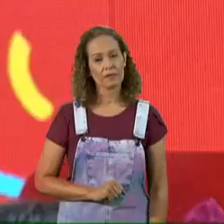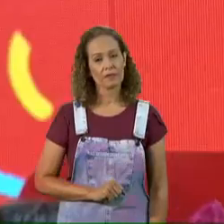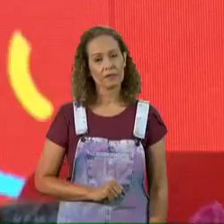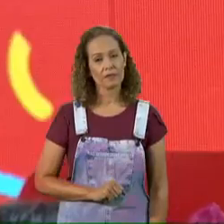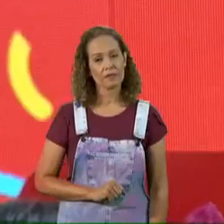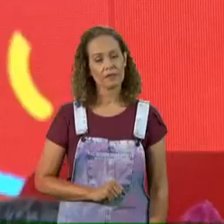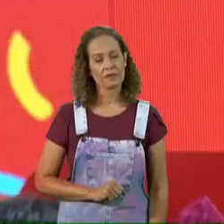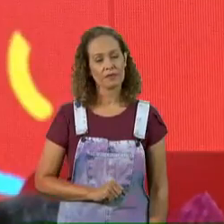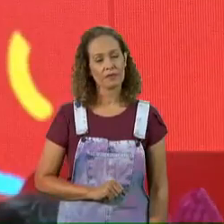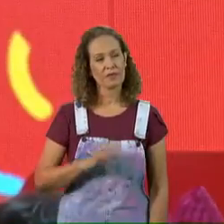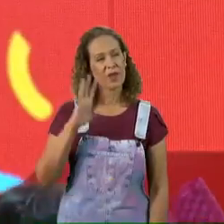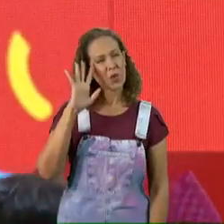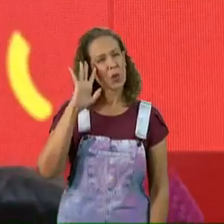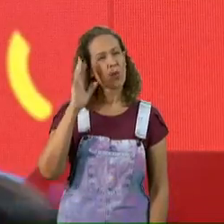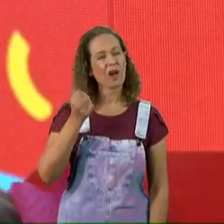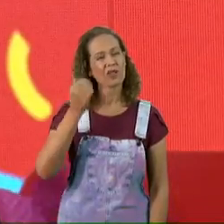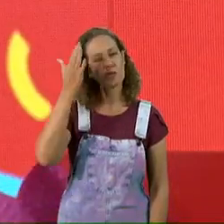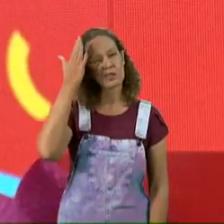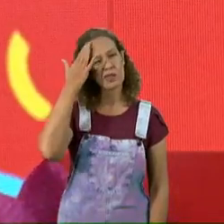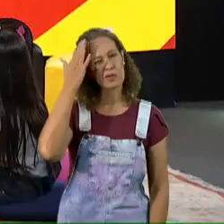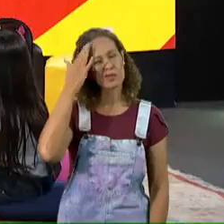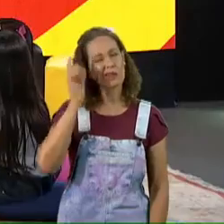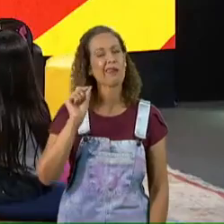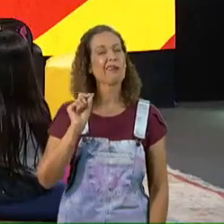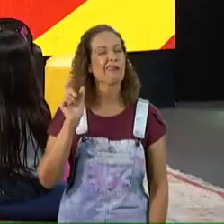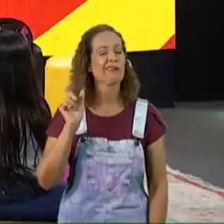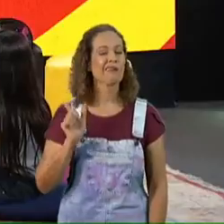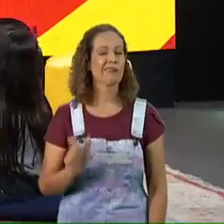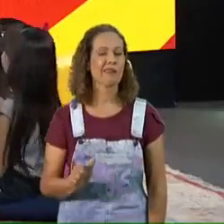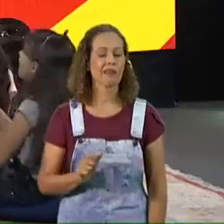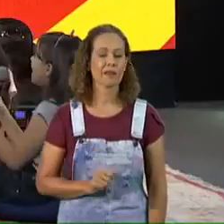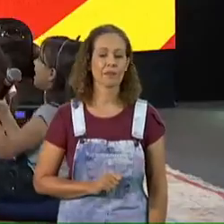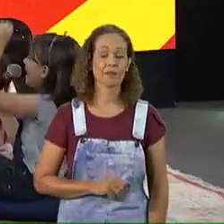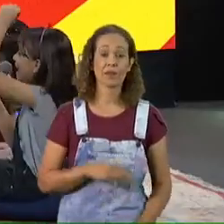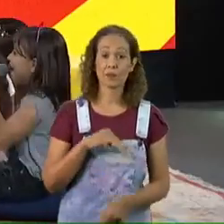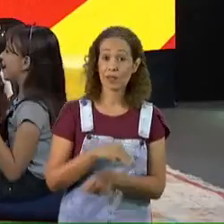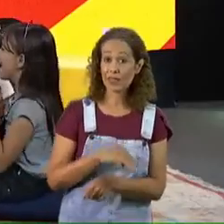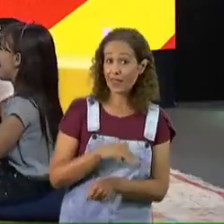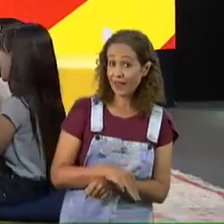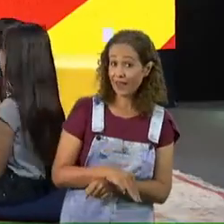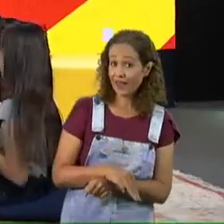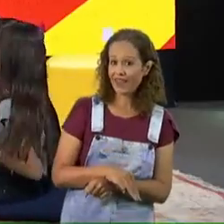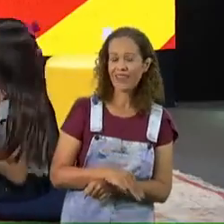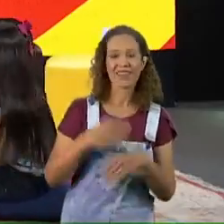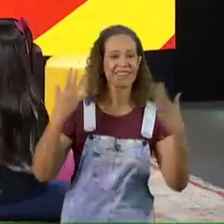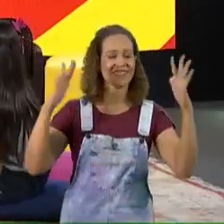Eu acho que eu já sei quem é. Então põe aí, fala no microfone. Miriam? Isso!